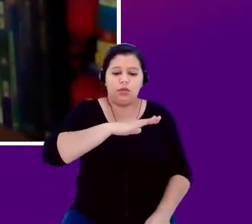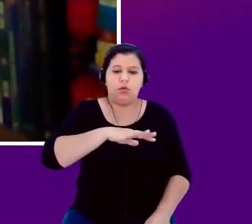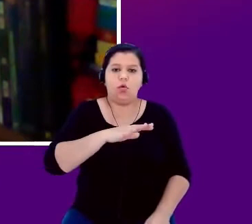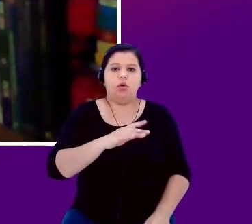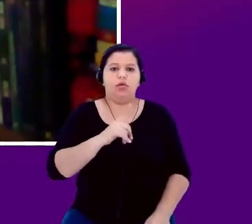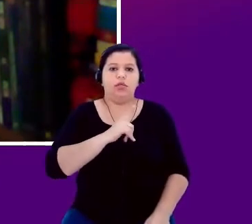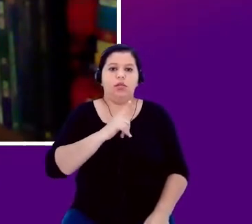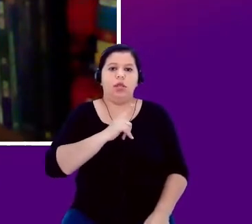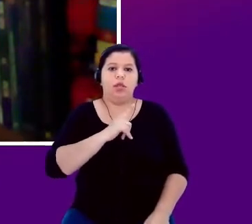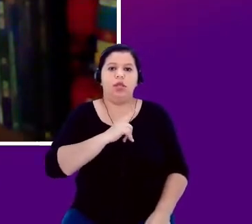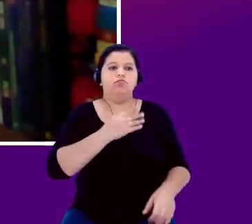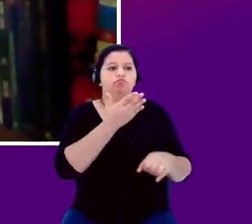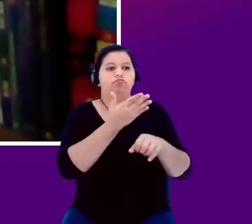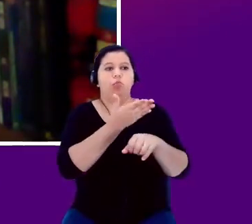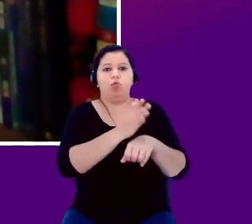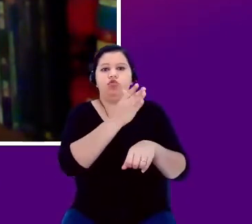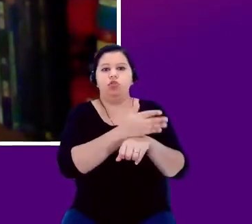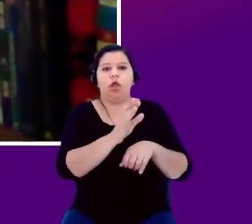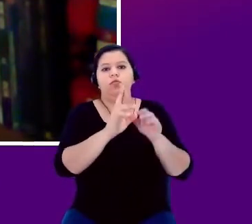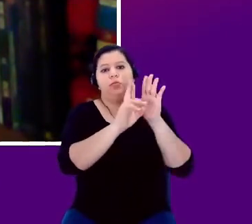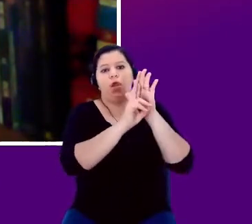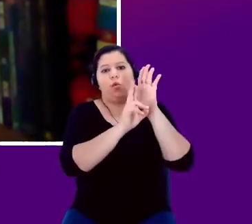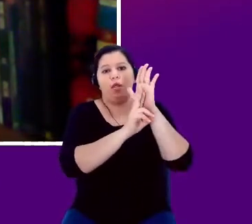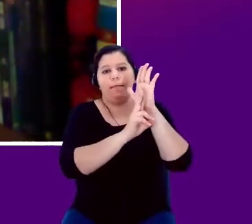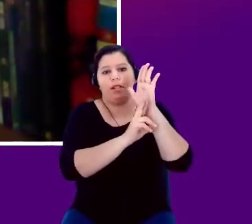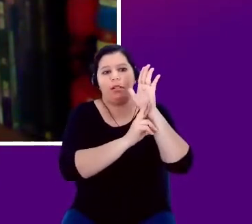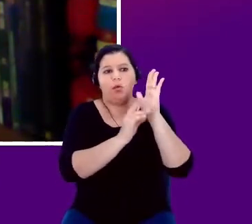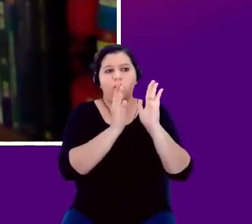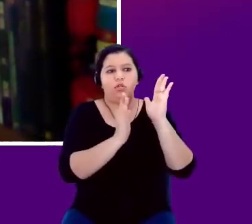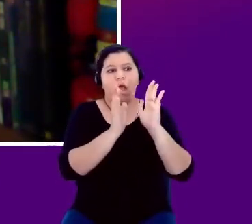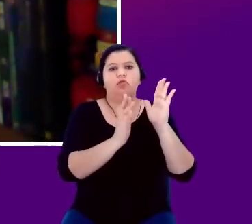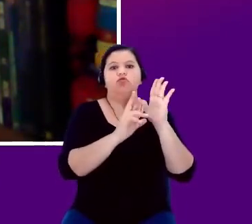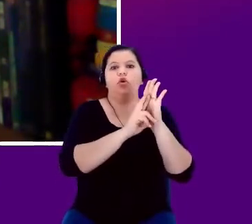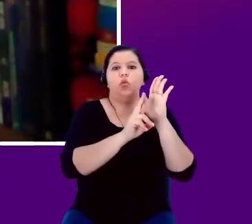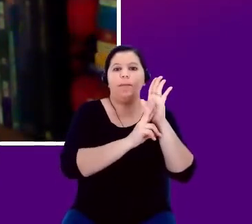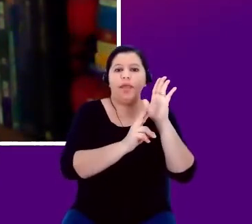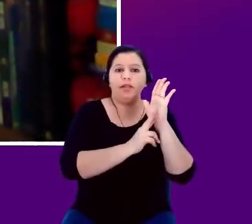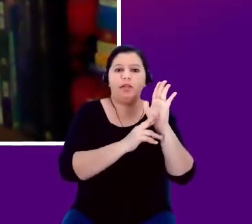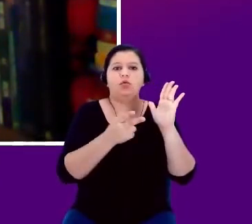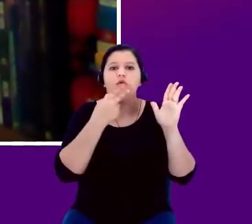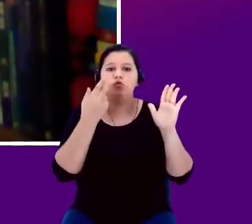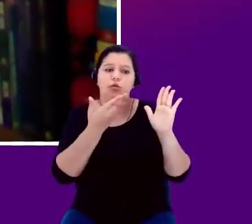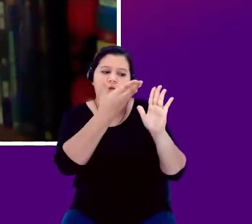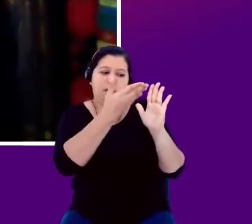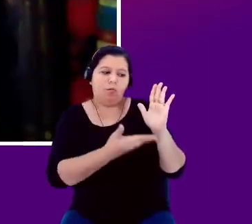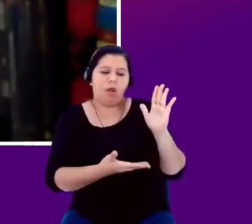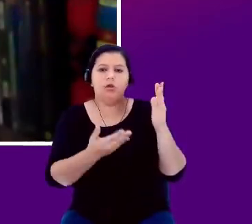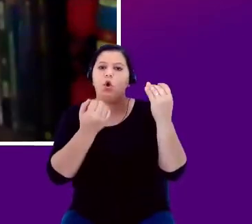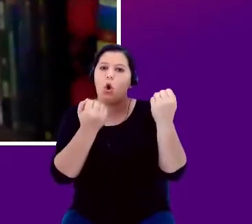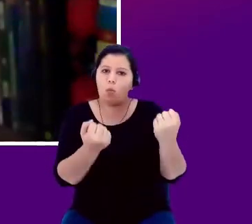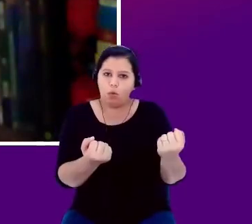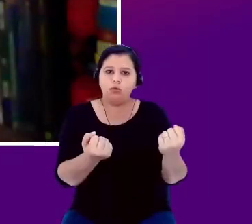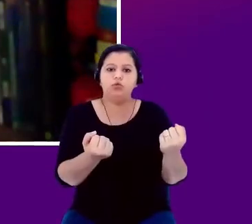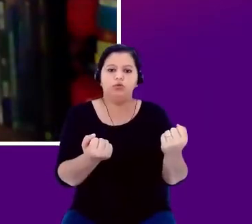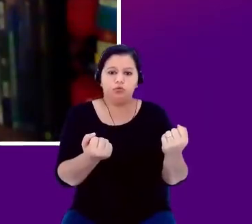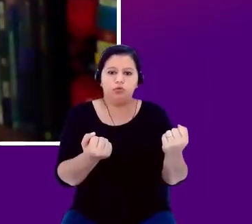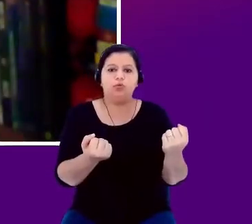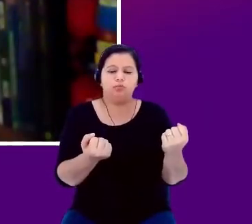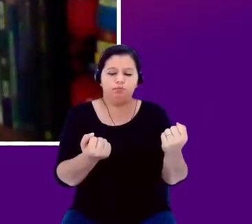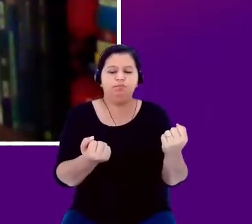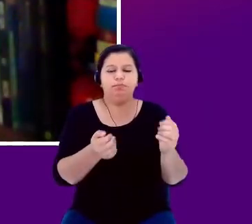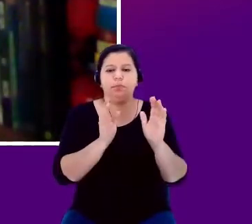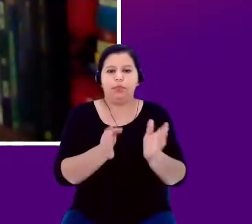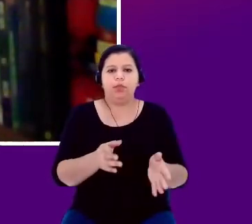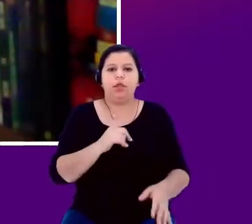estágio de regulamentação que eu diria que é um pouco mais robusto, né, que já possui